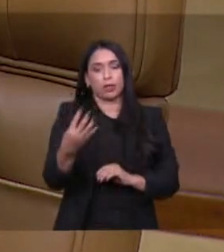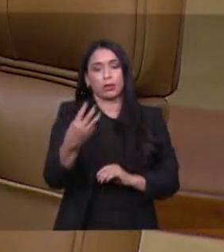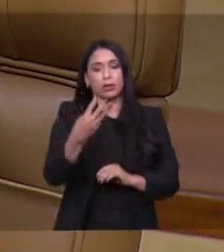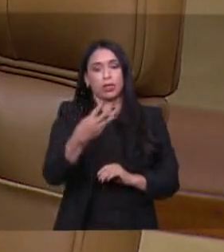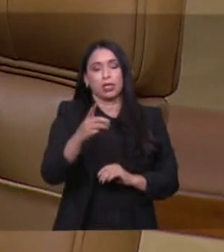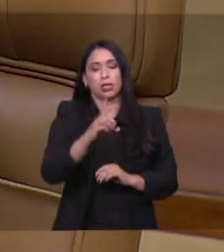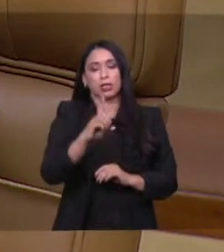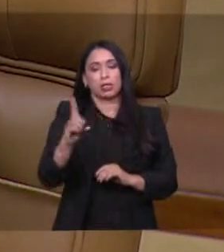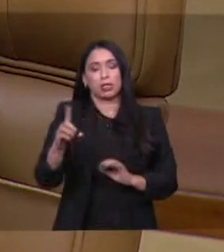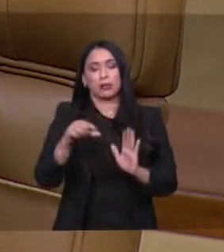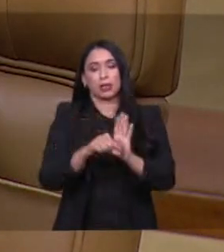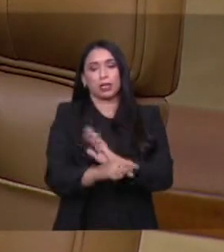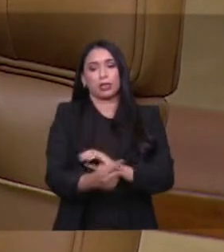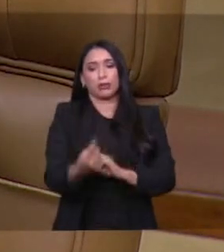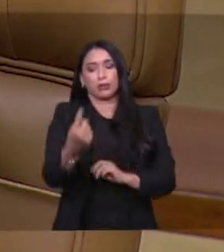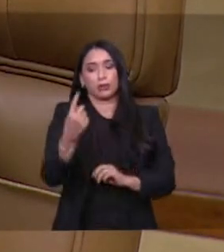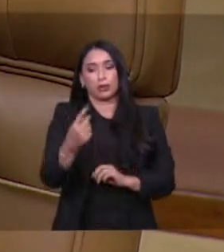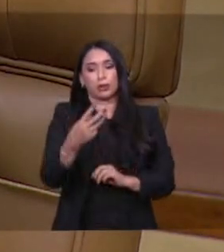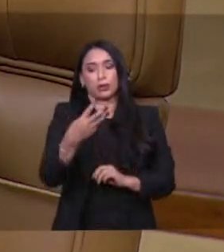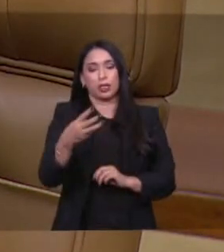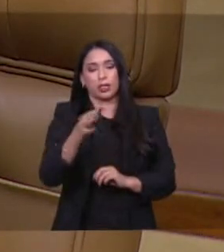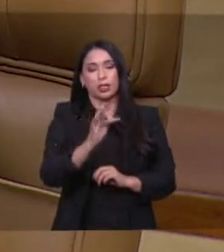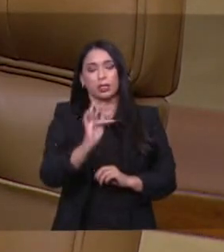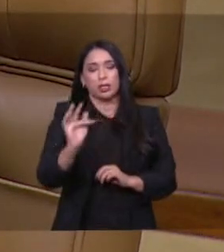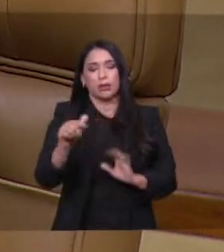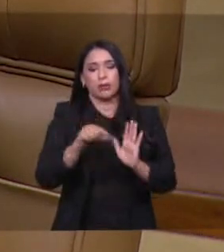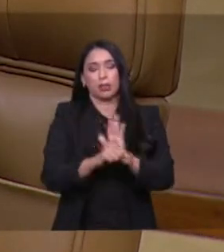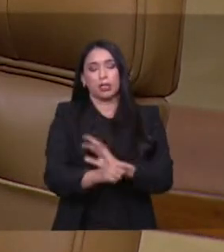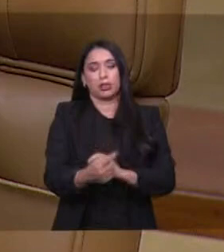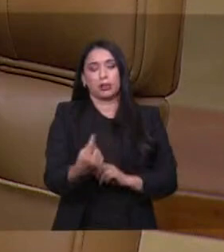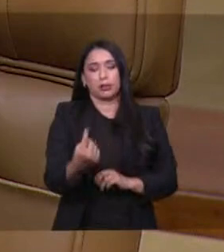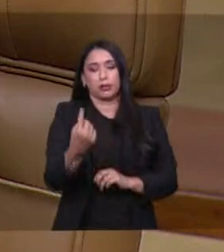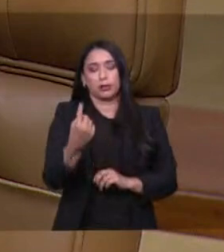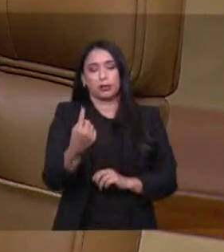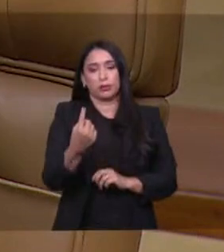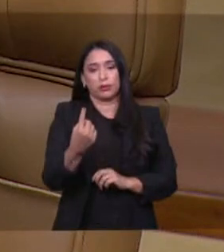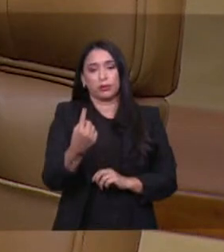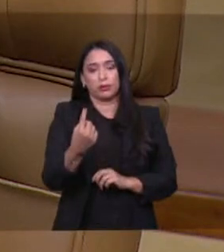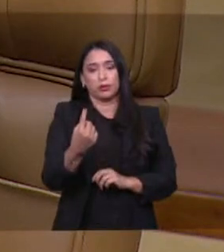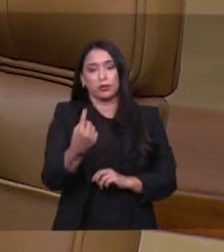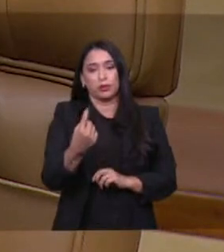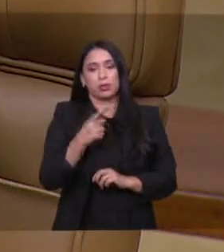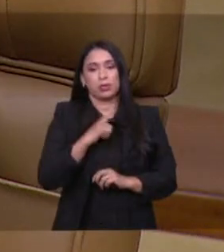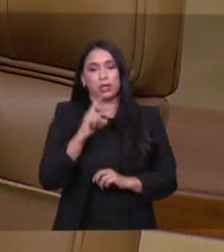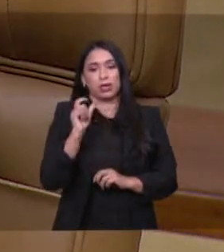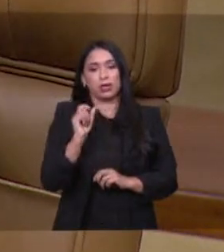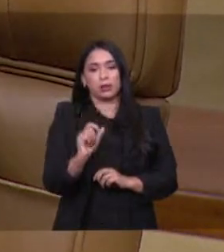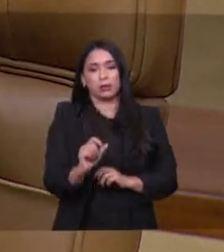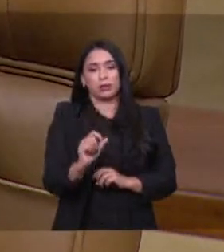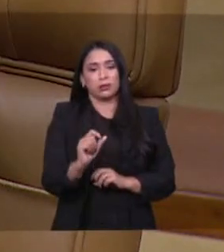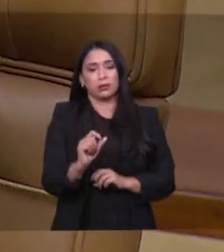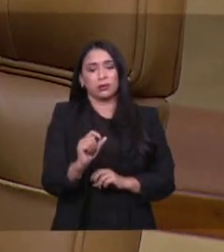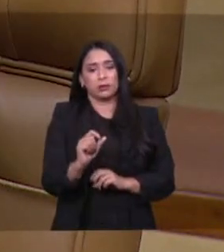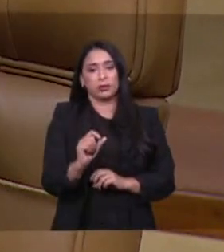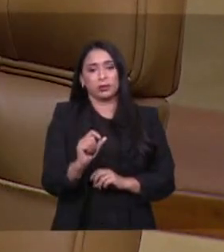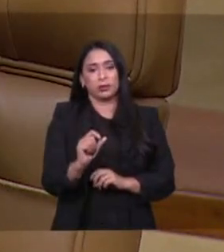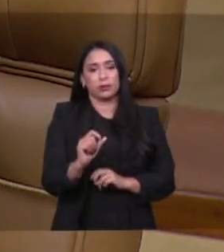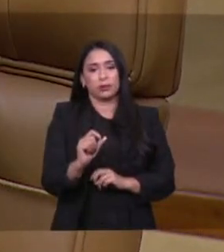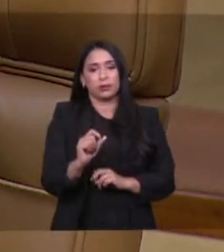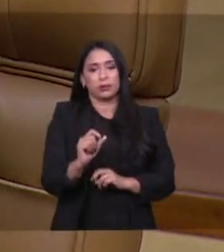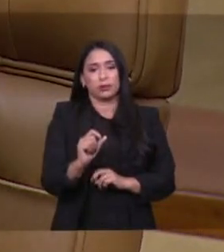3D, parágrafo único, 3F, parágrafo único. E os dispositivos que eu